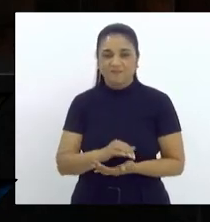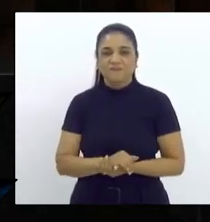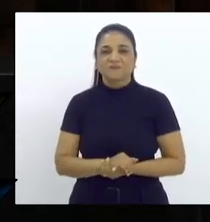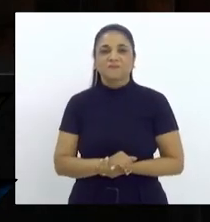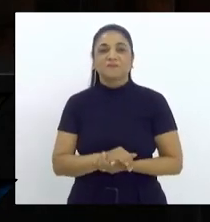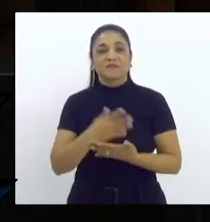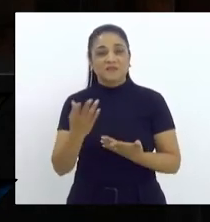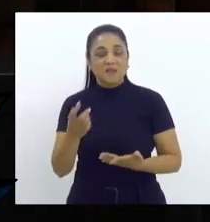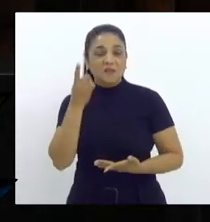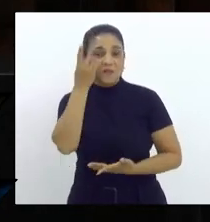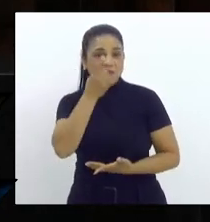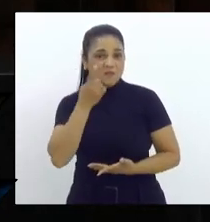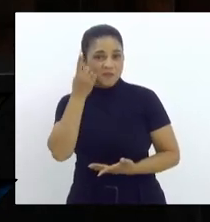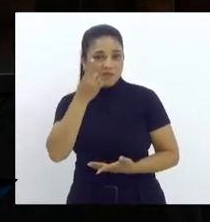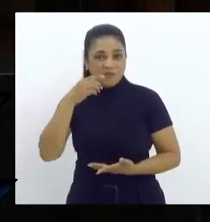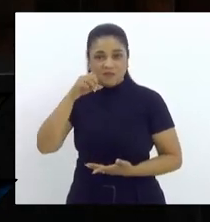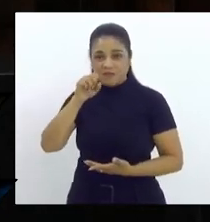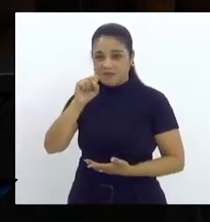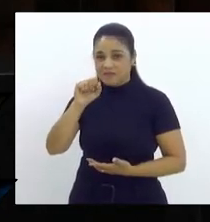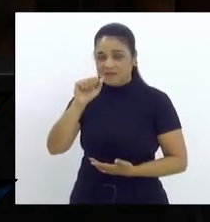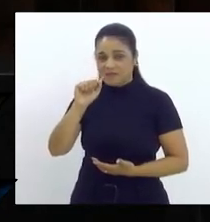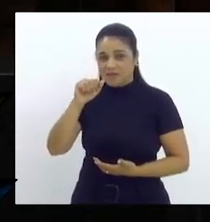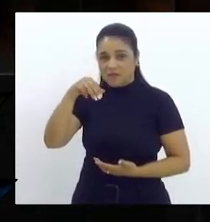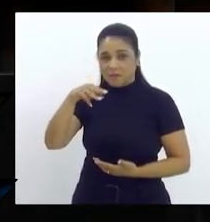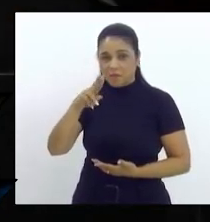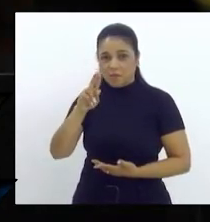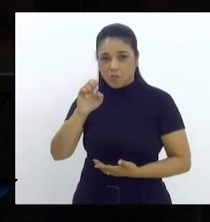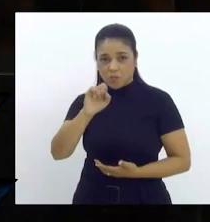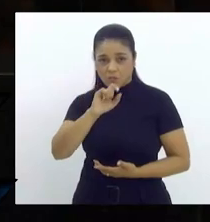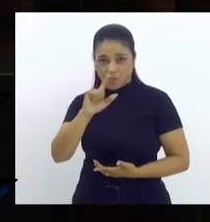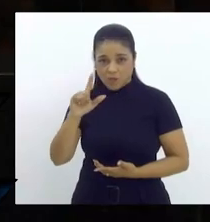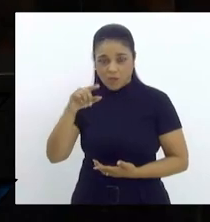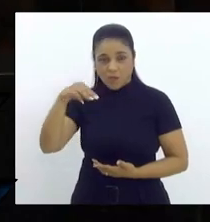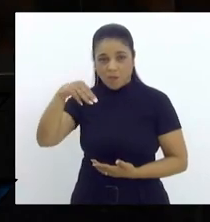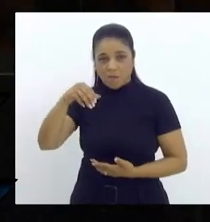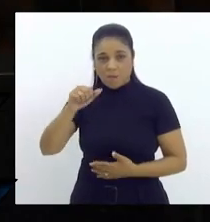Senhor deputado Samuel Malafaia,